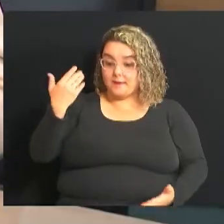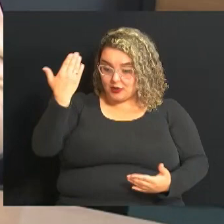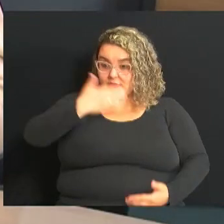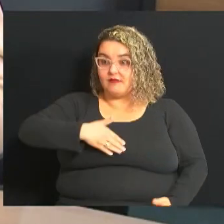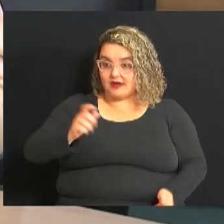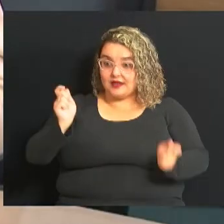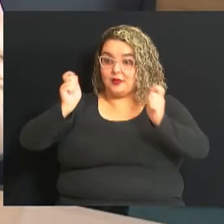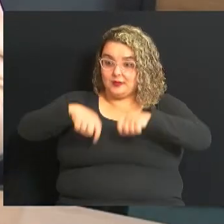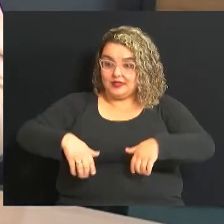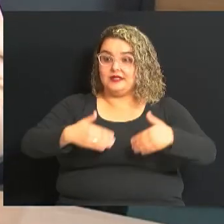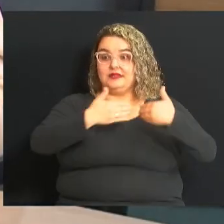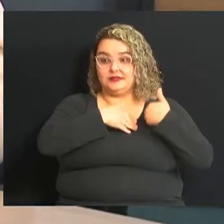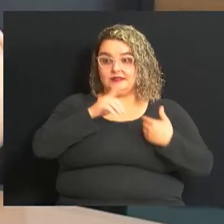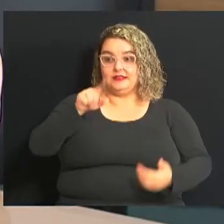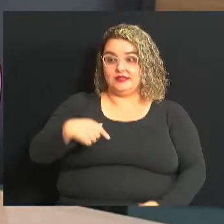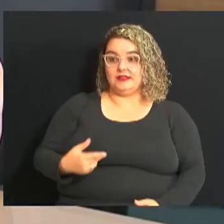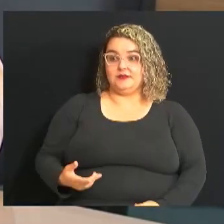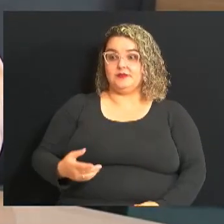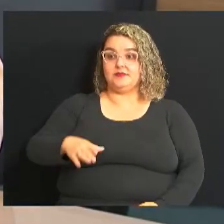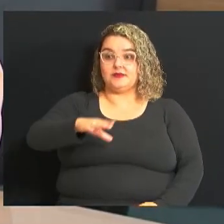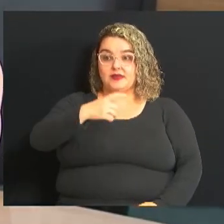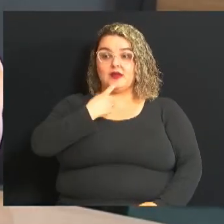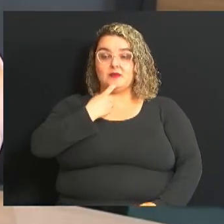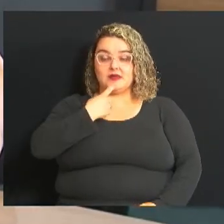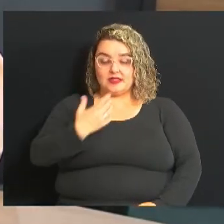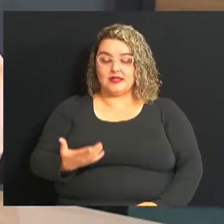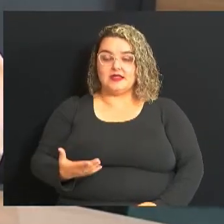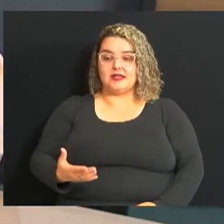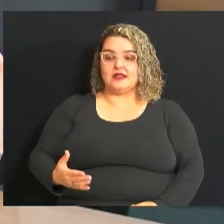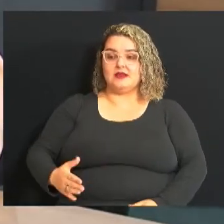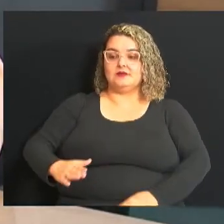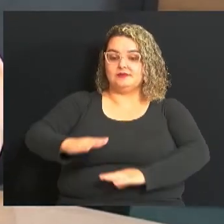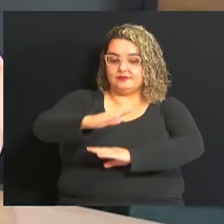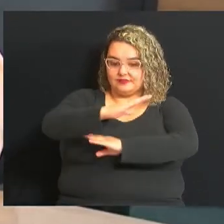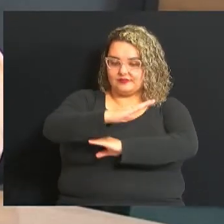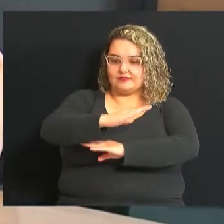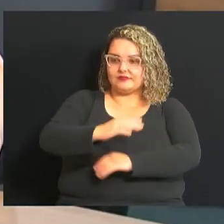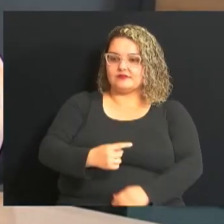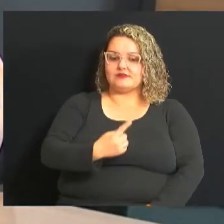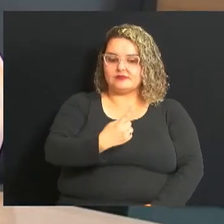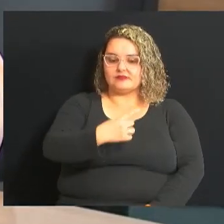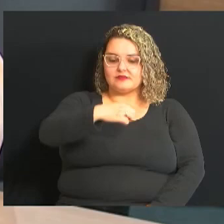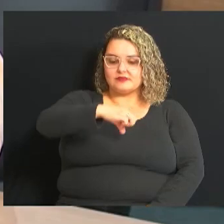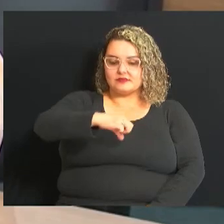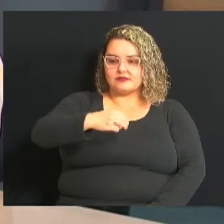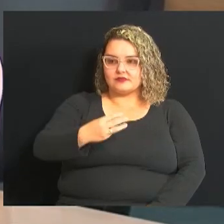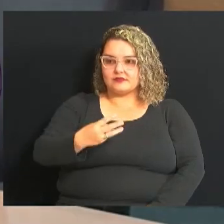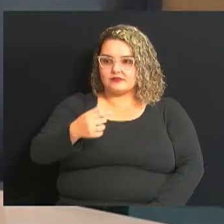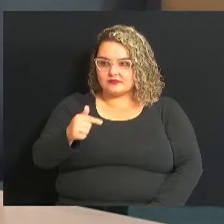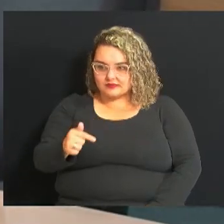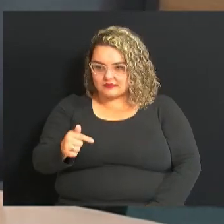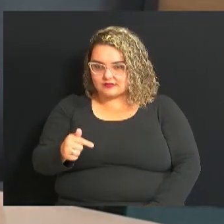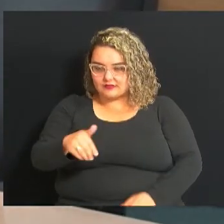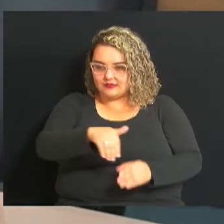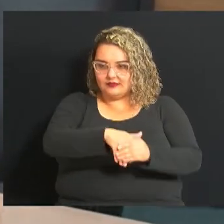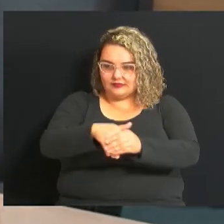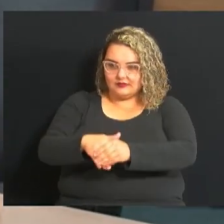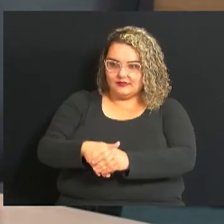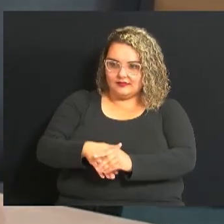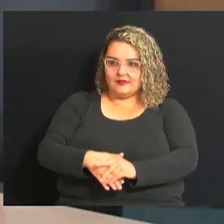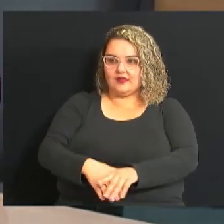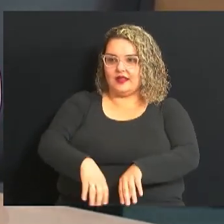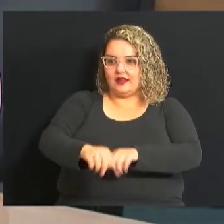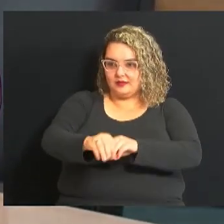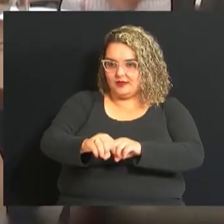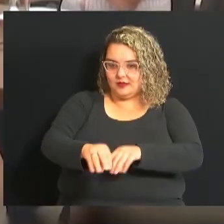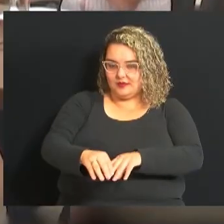né? Campineira, presidente da Câmara, se elegeu com 1.937 votos. Educadora física efetiva da